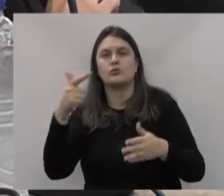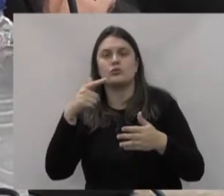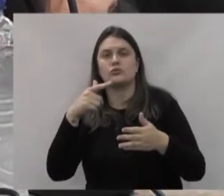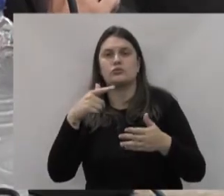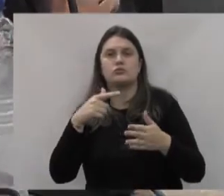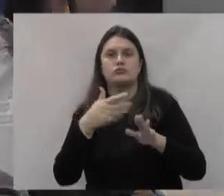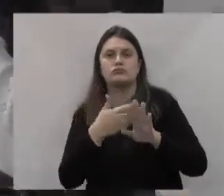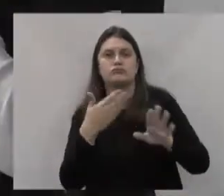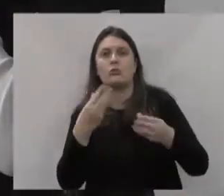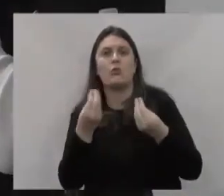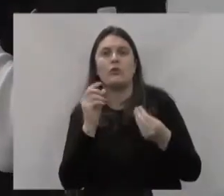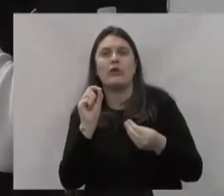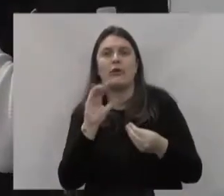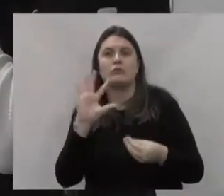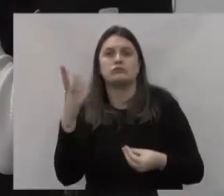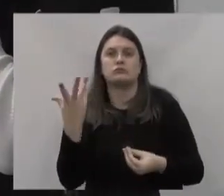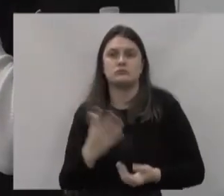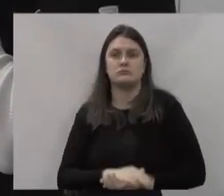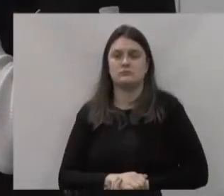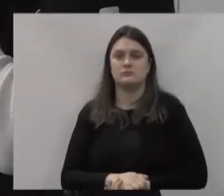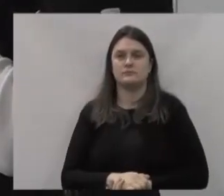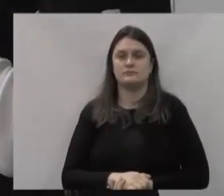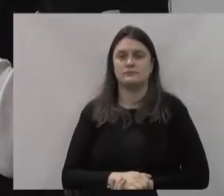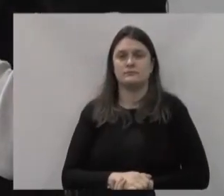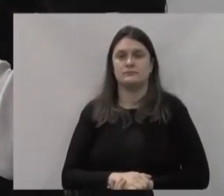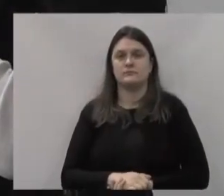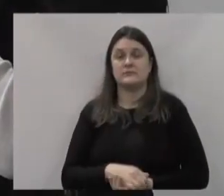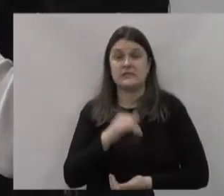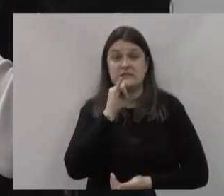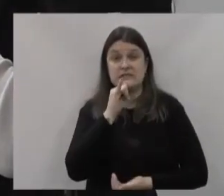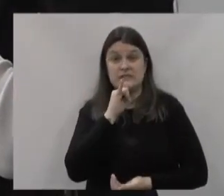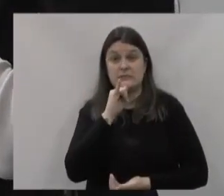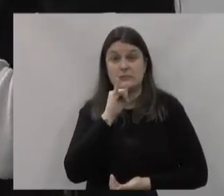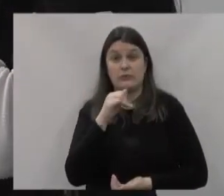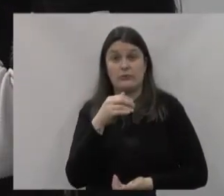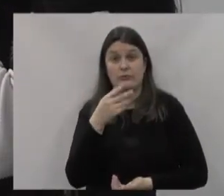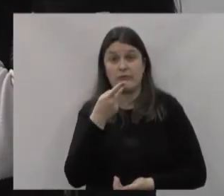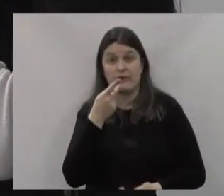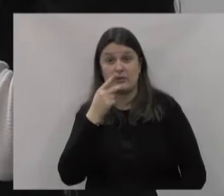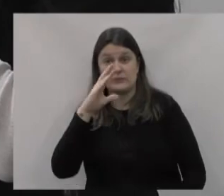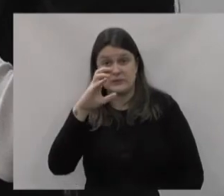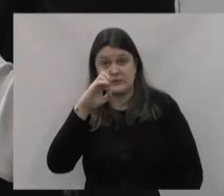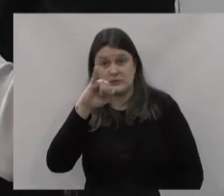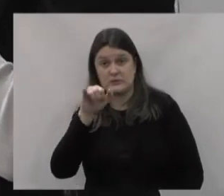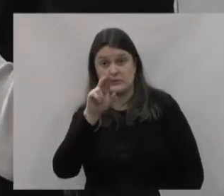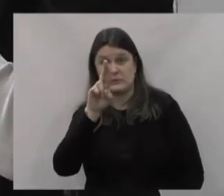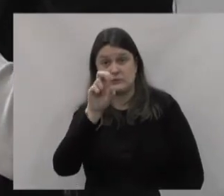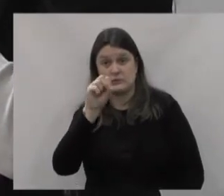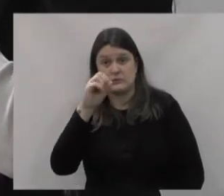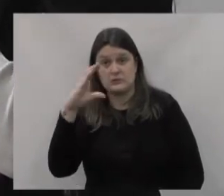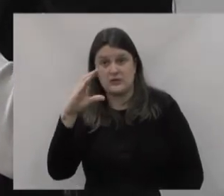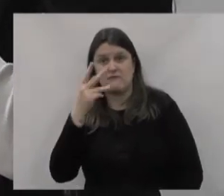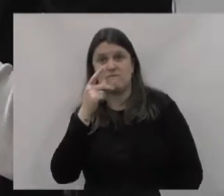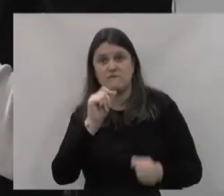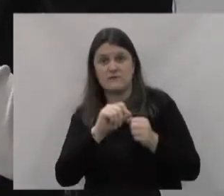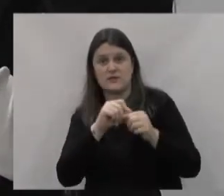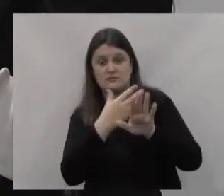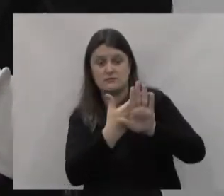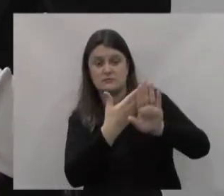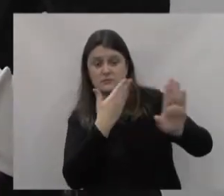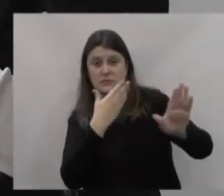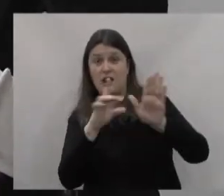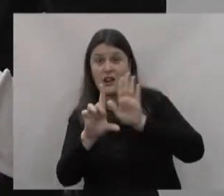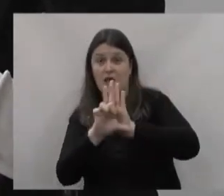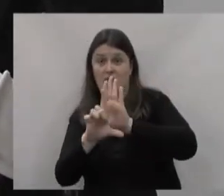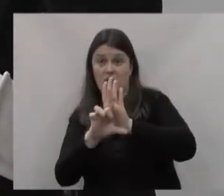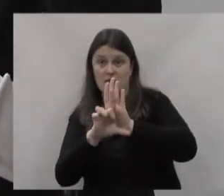restrições para ele? No caso, quando eu falo Sejusc, nós fazemos afastamento via medida